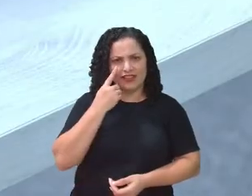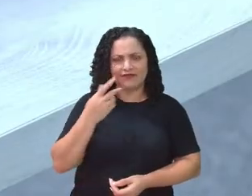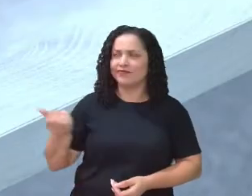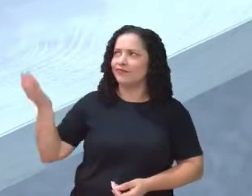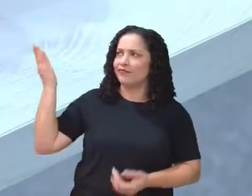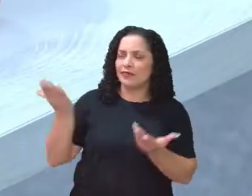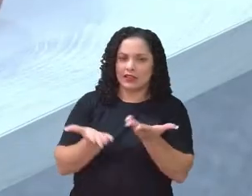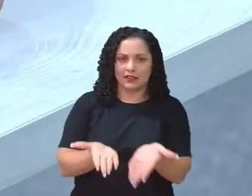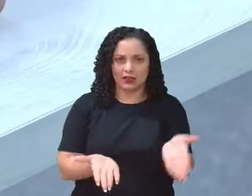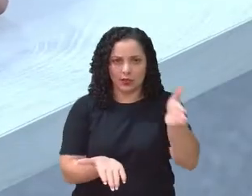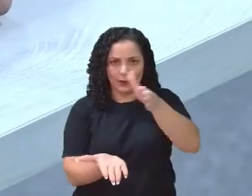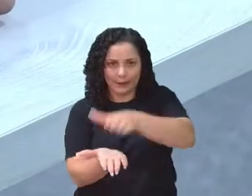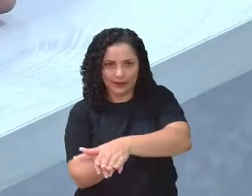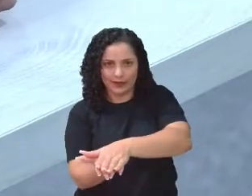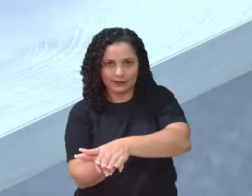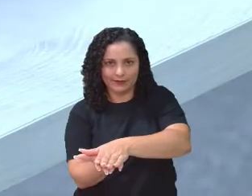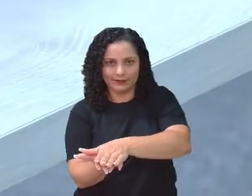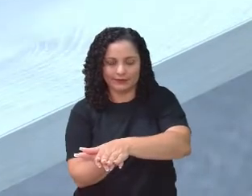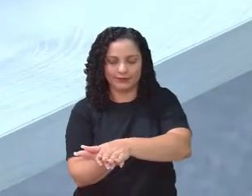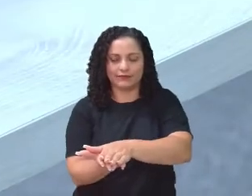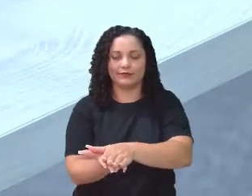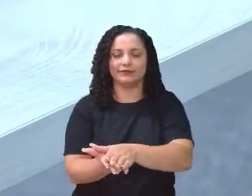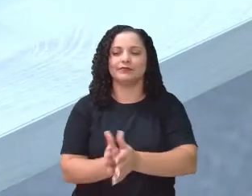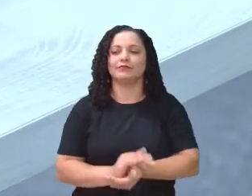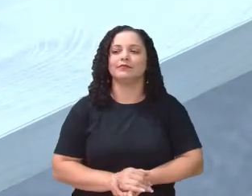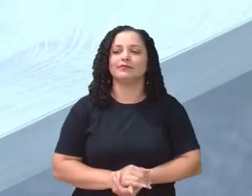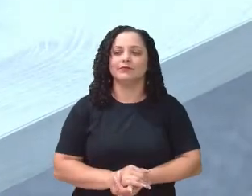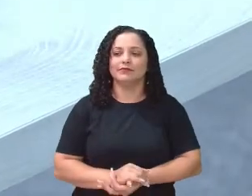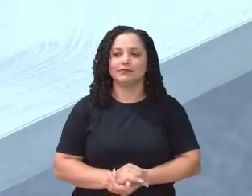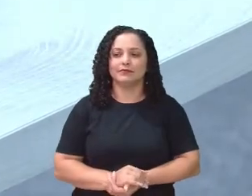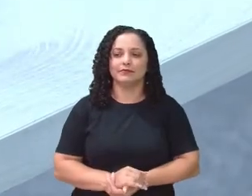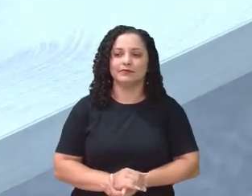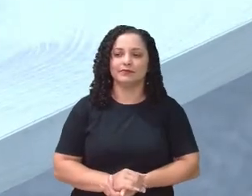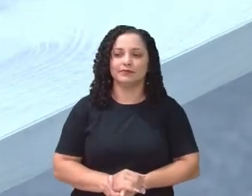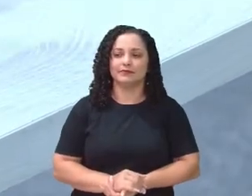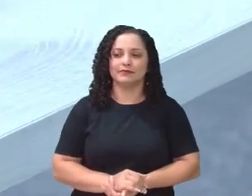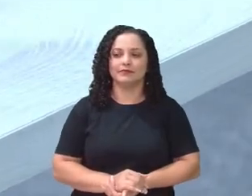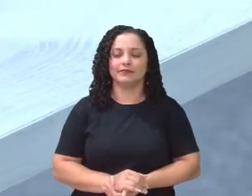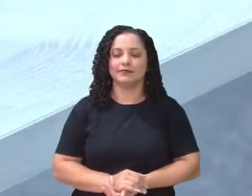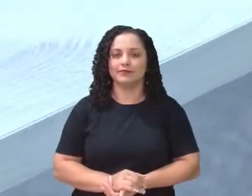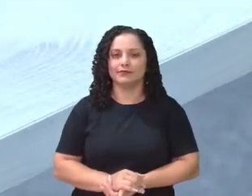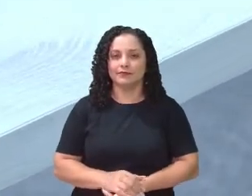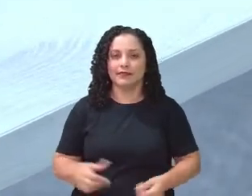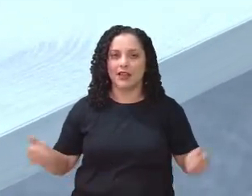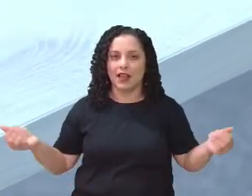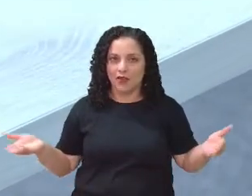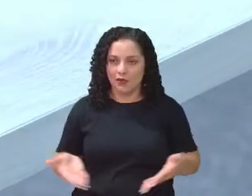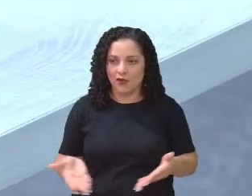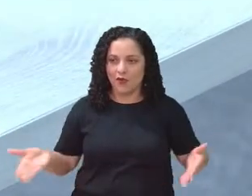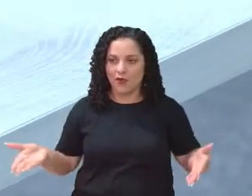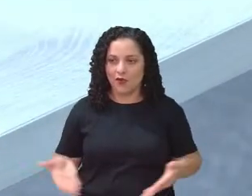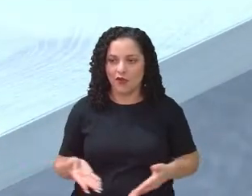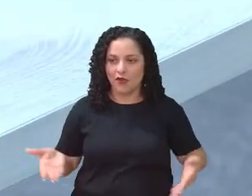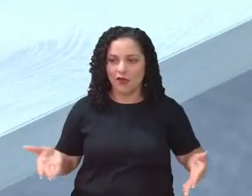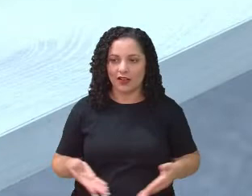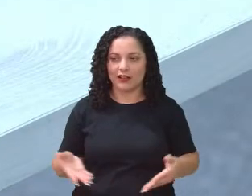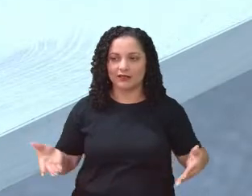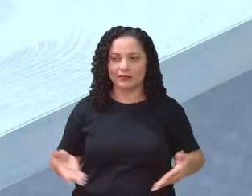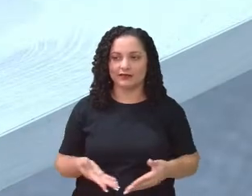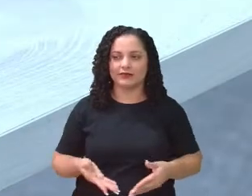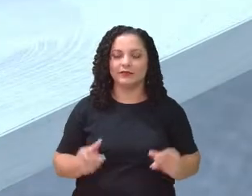dobrar aqui, certo? Dobrando bem bonitinho. Vou retirar essa partezinha daqui,